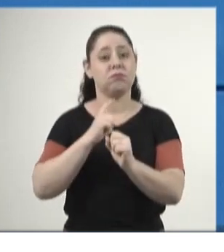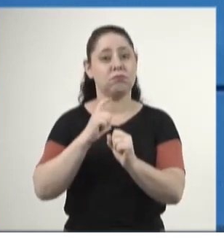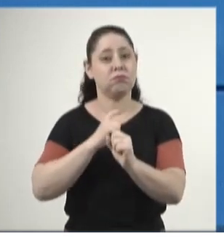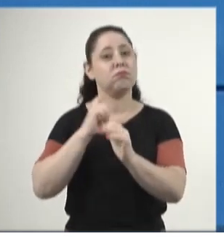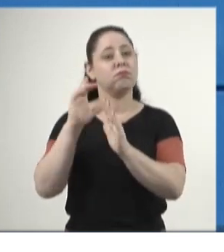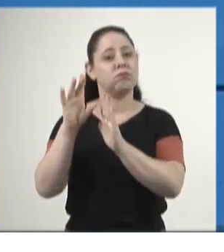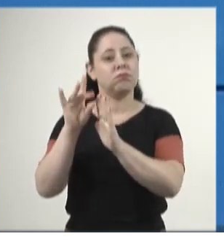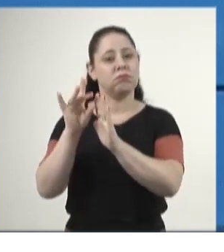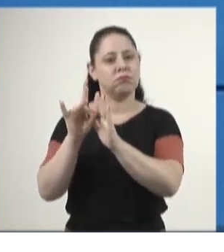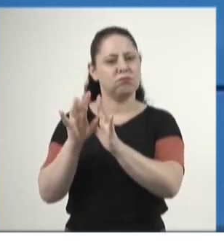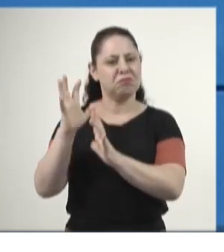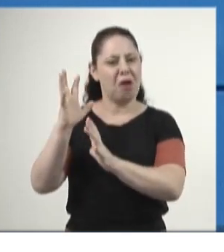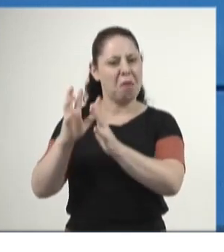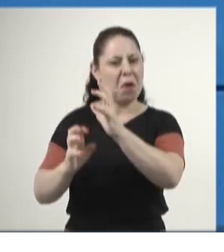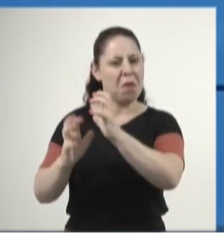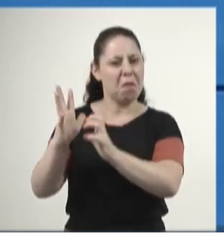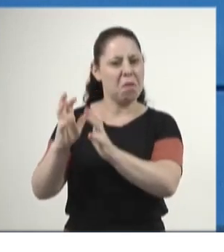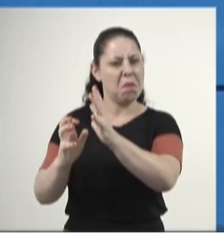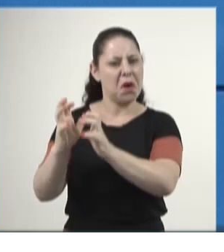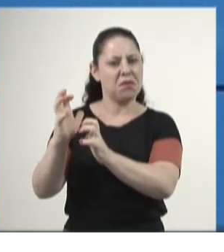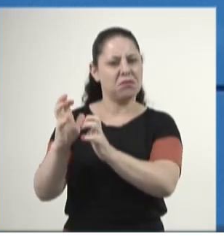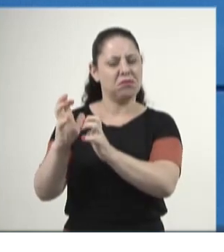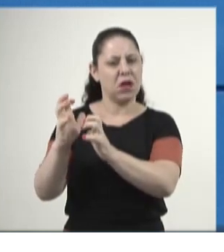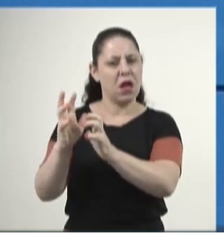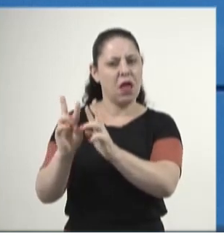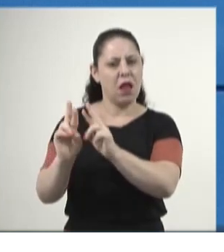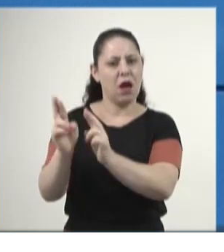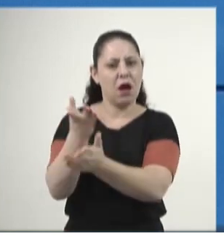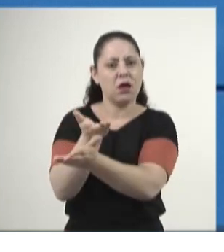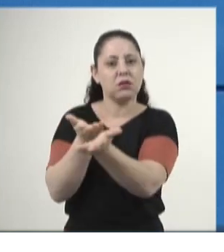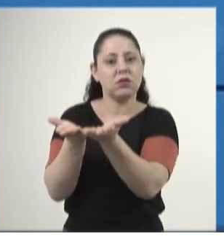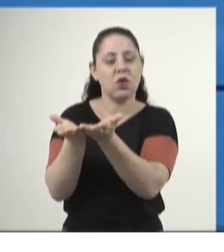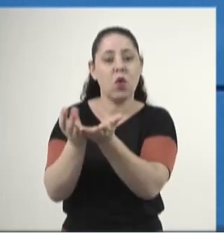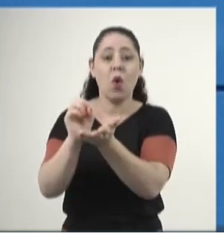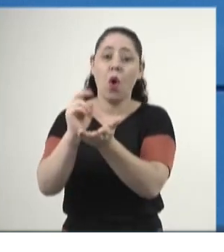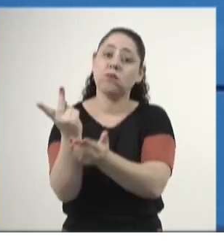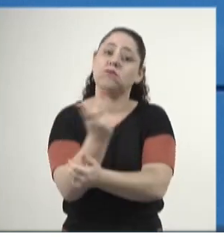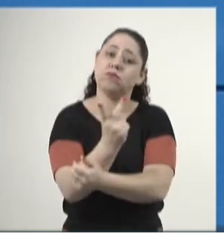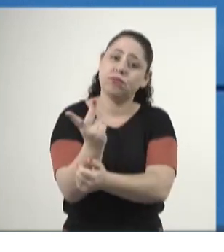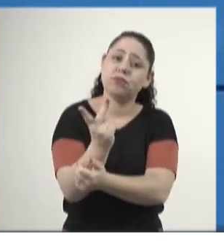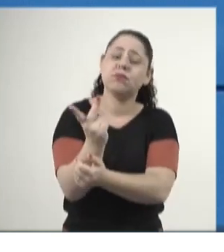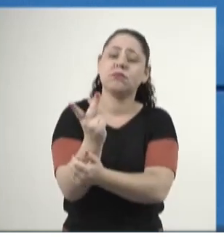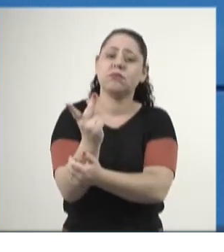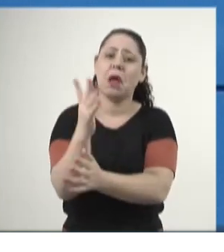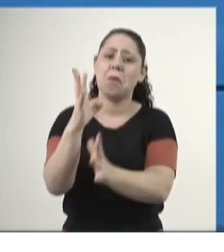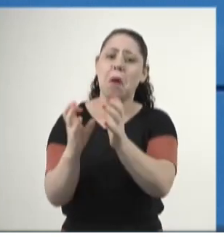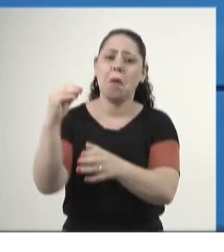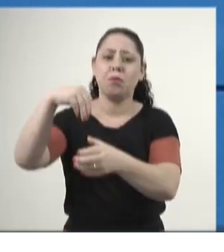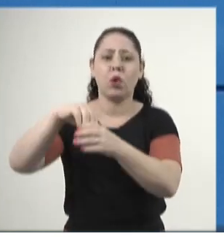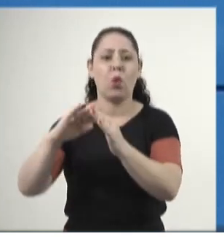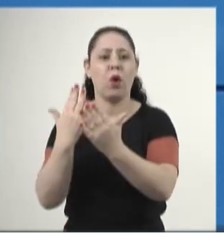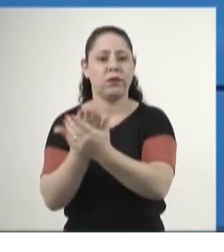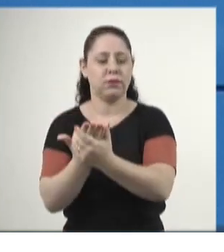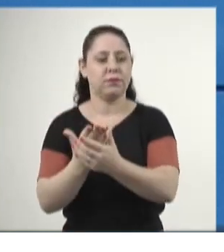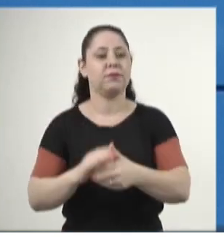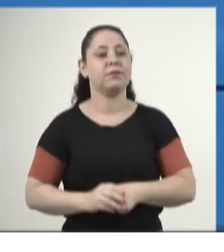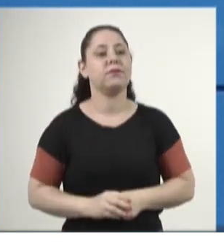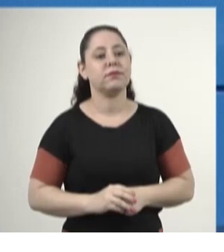elementos de conflito, elementos de harmonia e ou ambos os elementos dentro dos dois